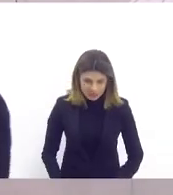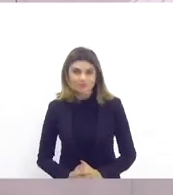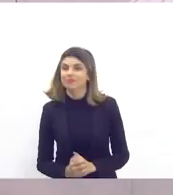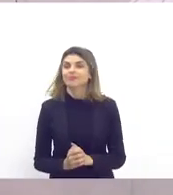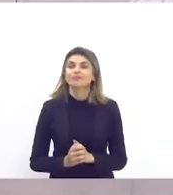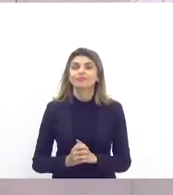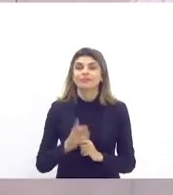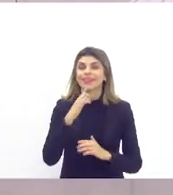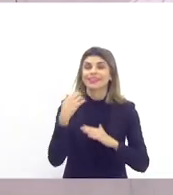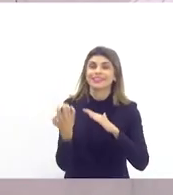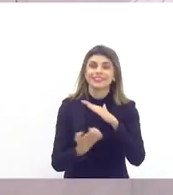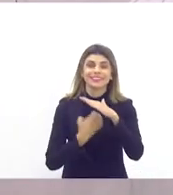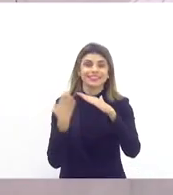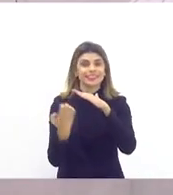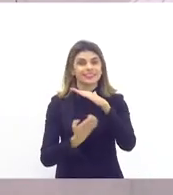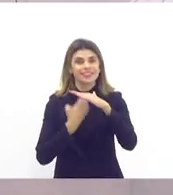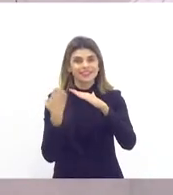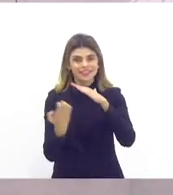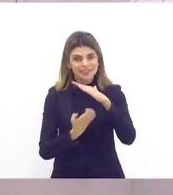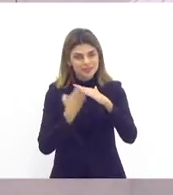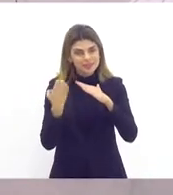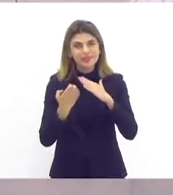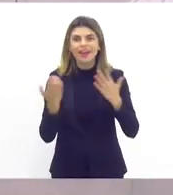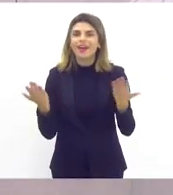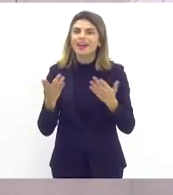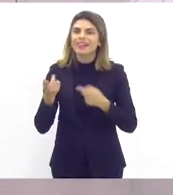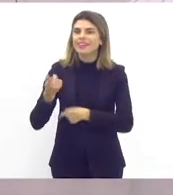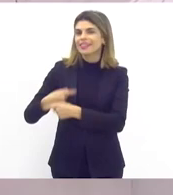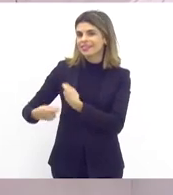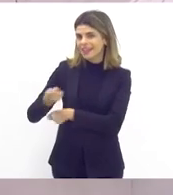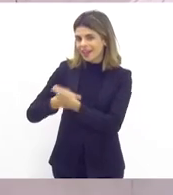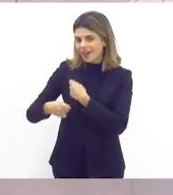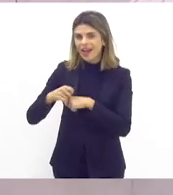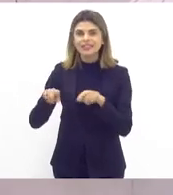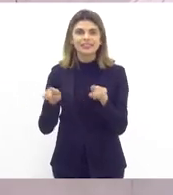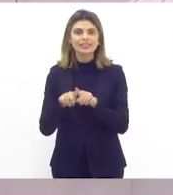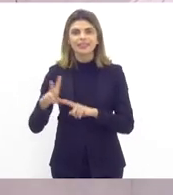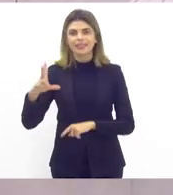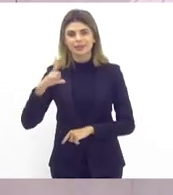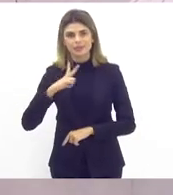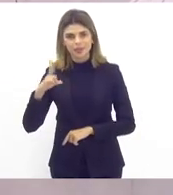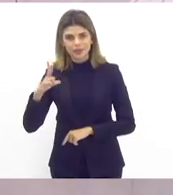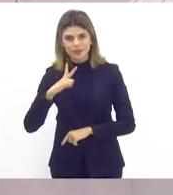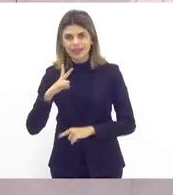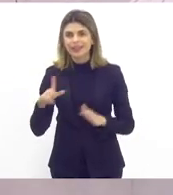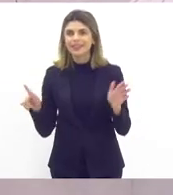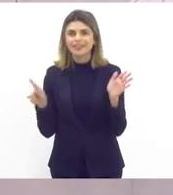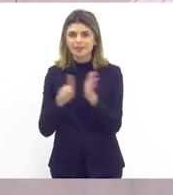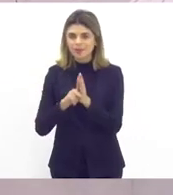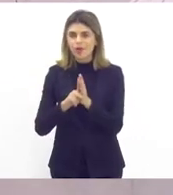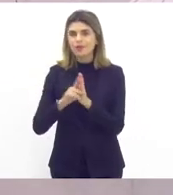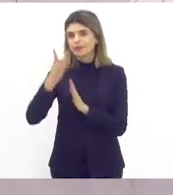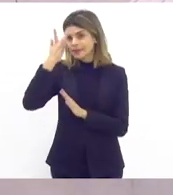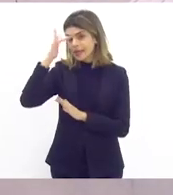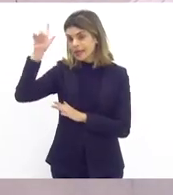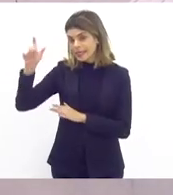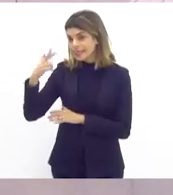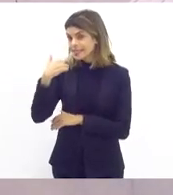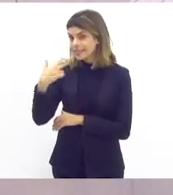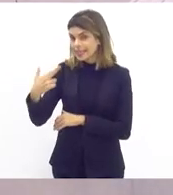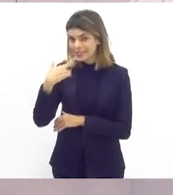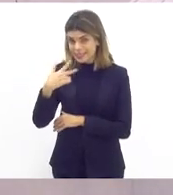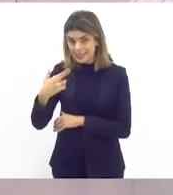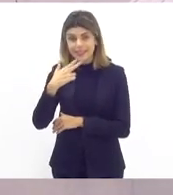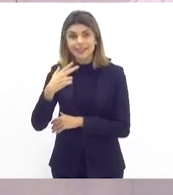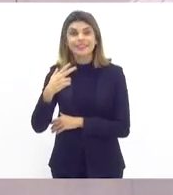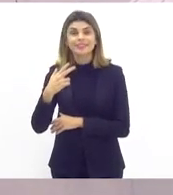as empresas da agroindústria, do agronegócio, com particularidade dos produtos hortifrutigranjeiros, que